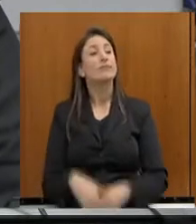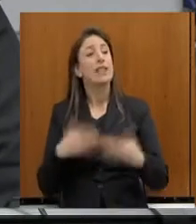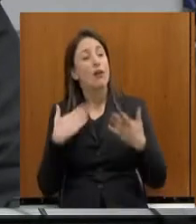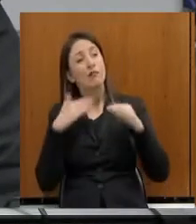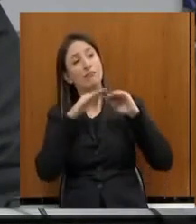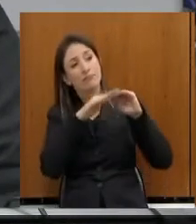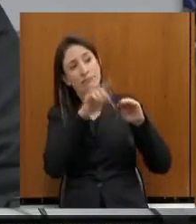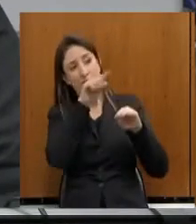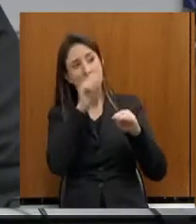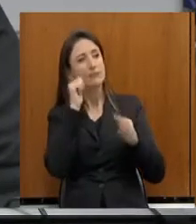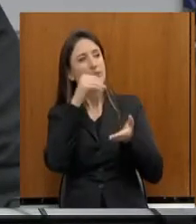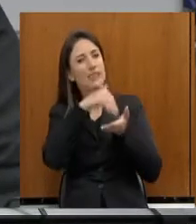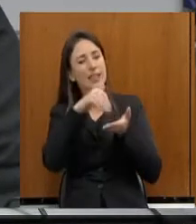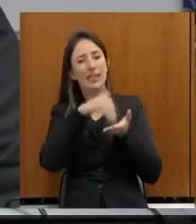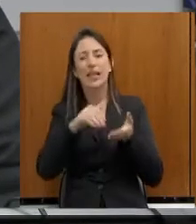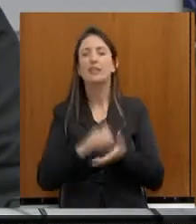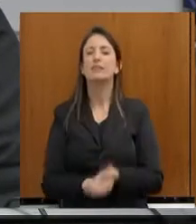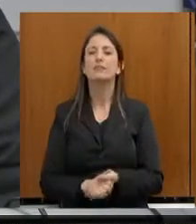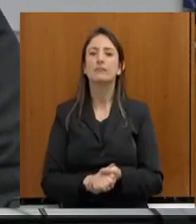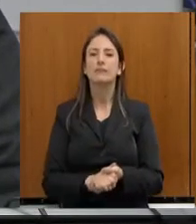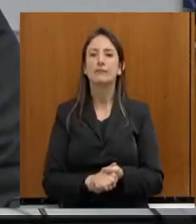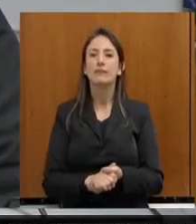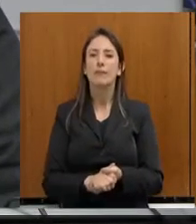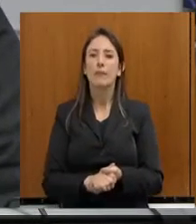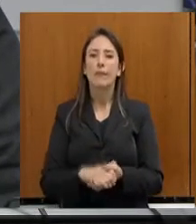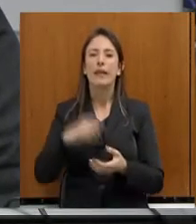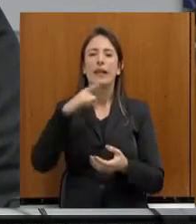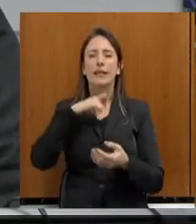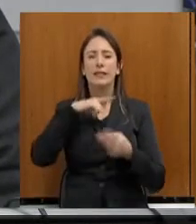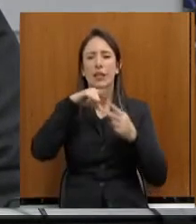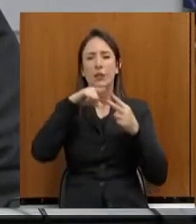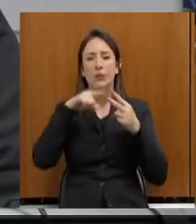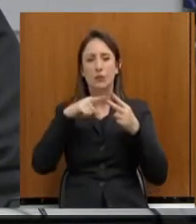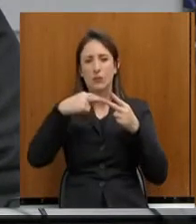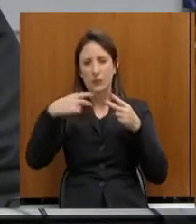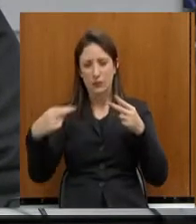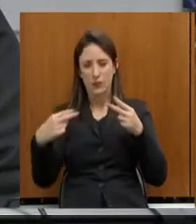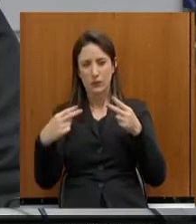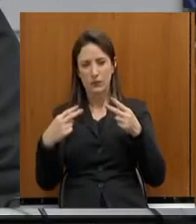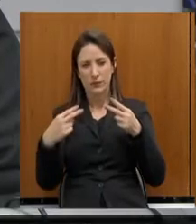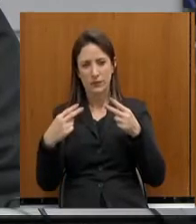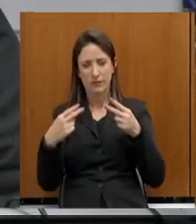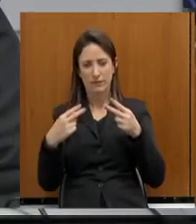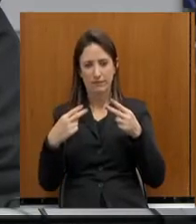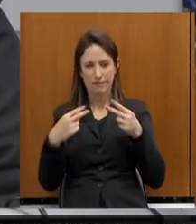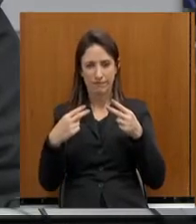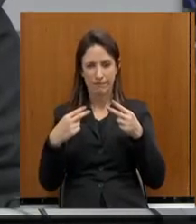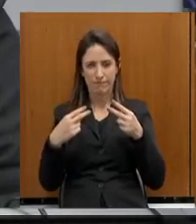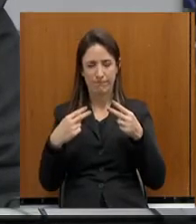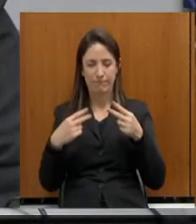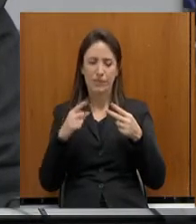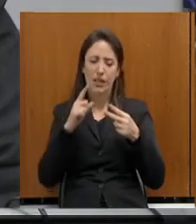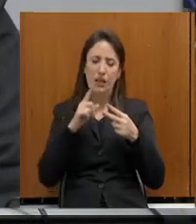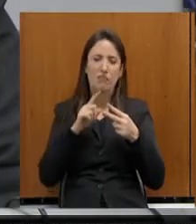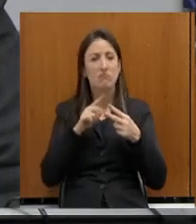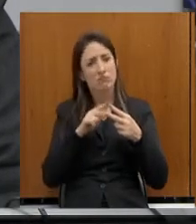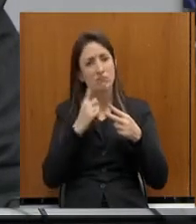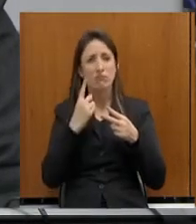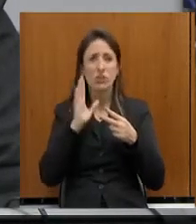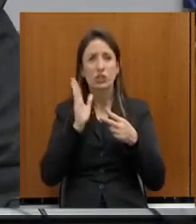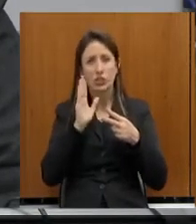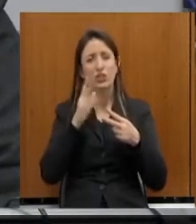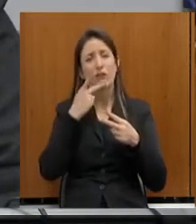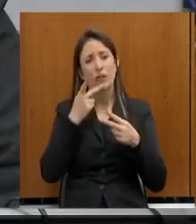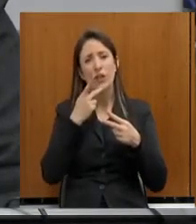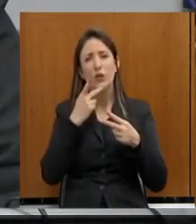é eu tenho duas questões a serem colocadas aqui até a senhora já entrou em parte